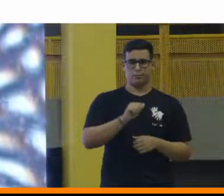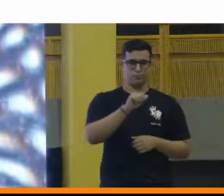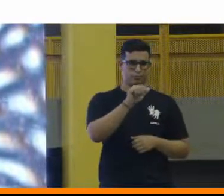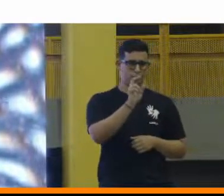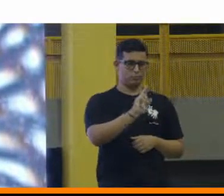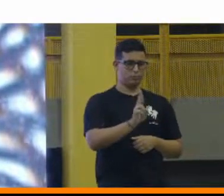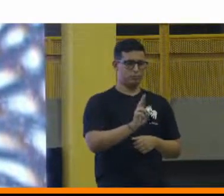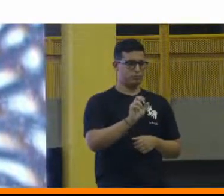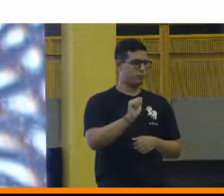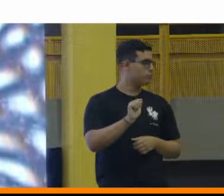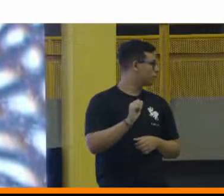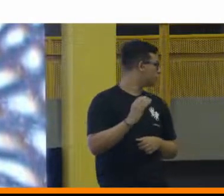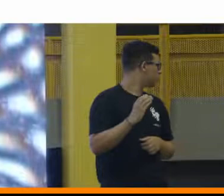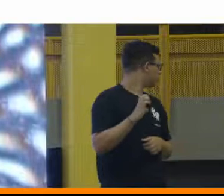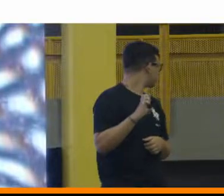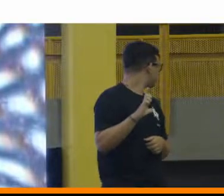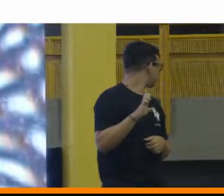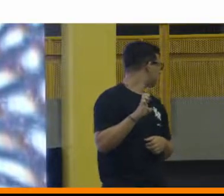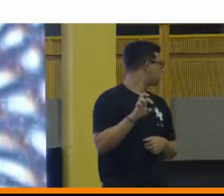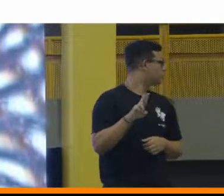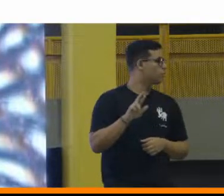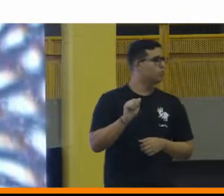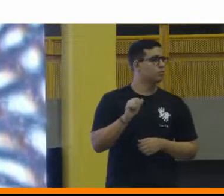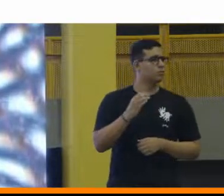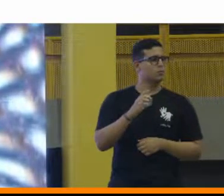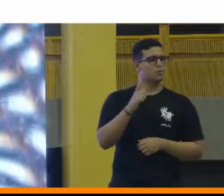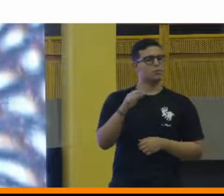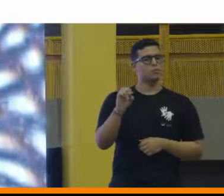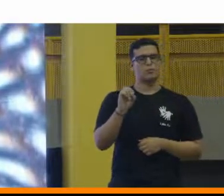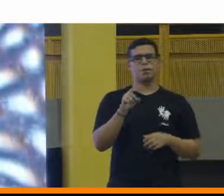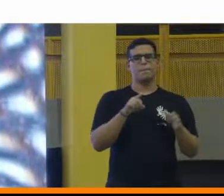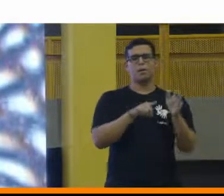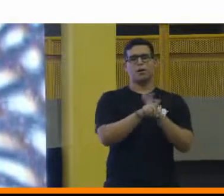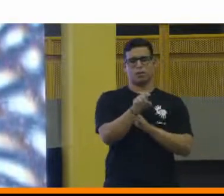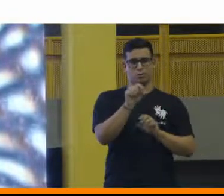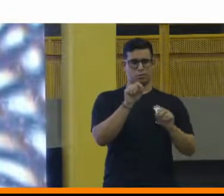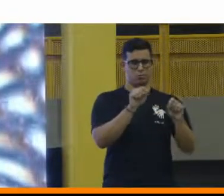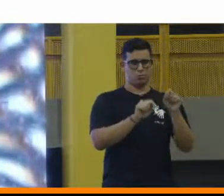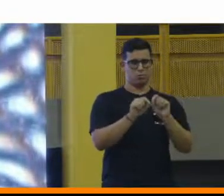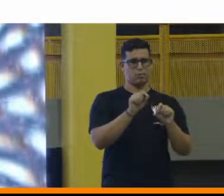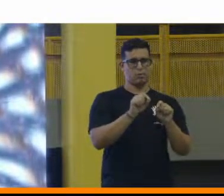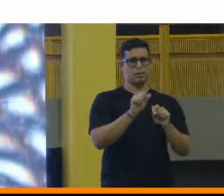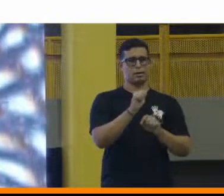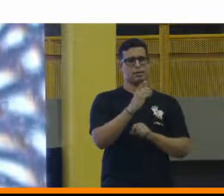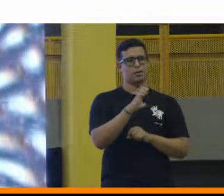aceleração. Se alguém te perguntar o que é aceleração, você saberia dizer?